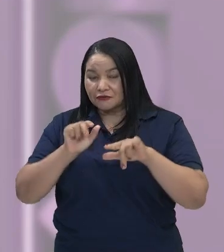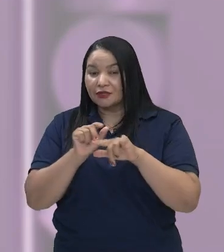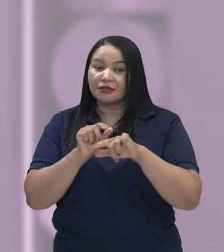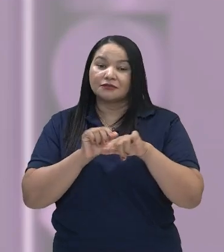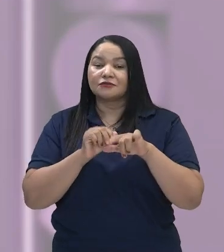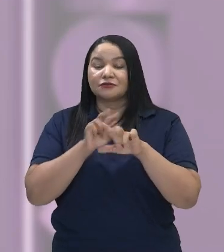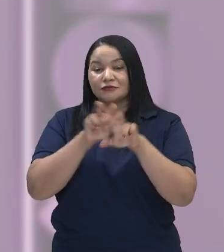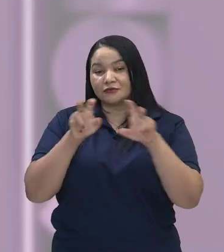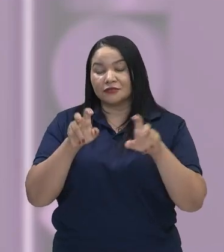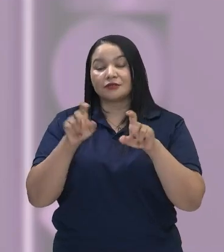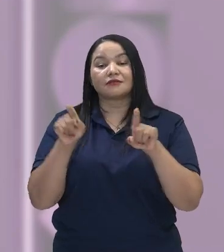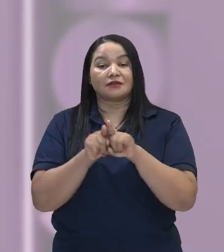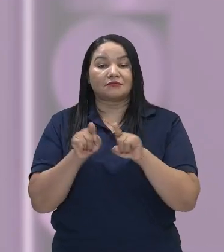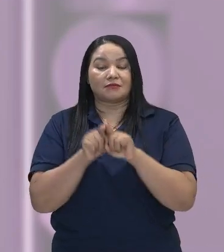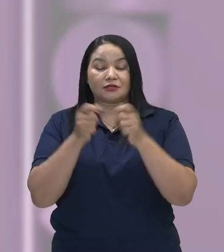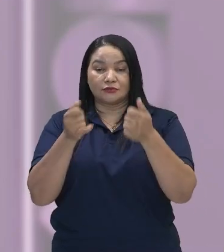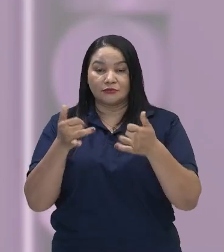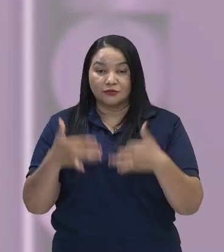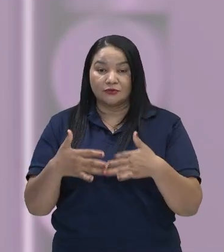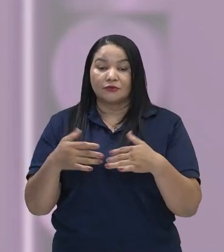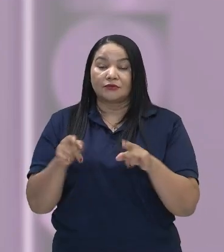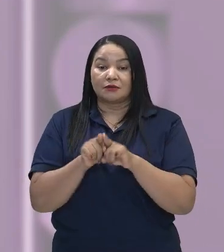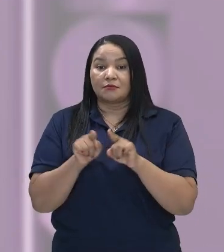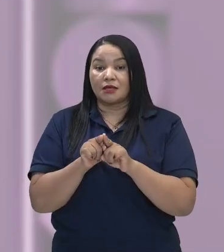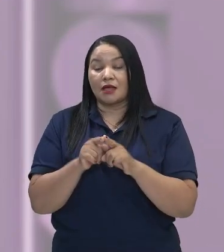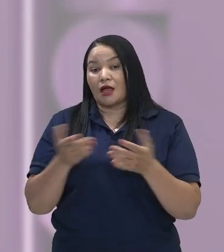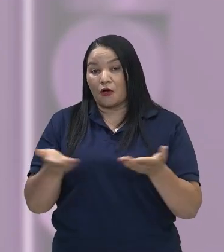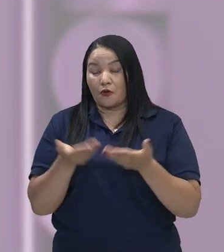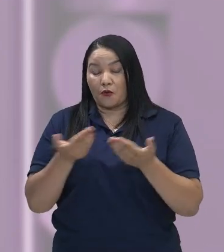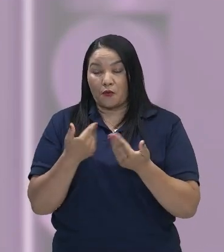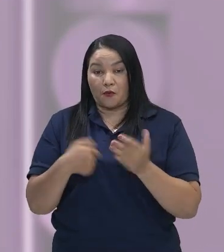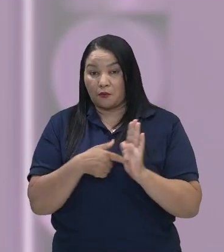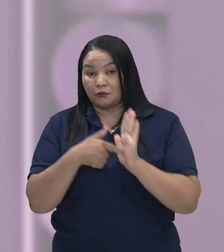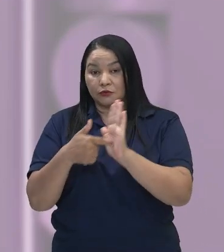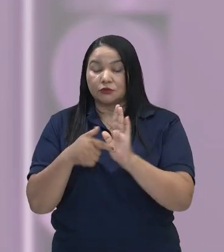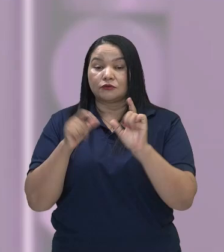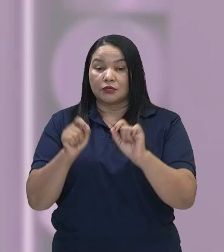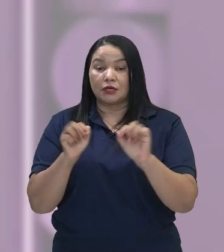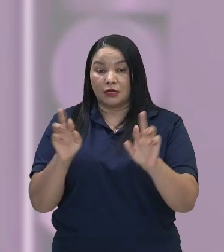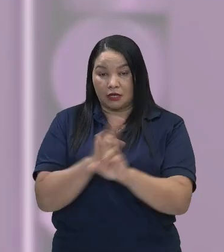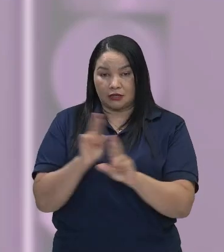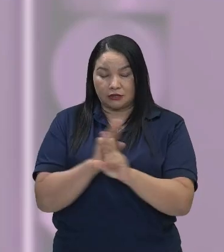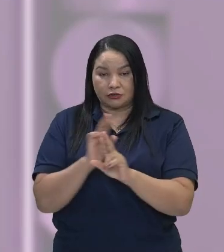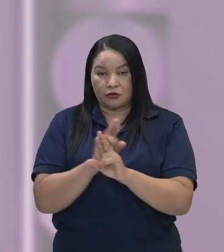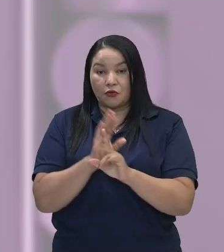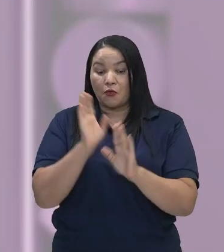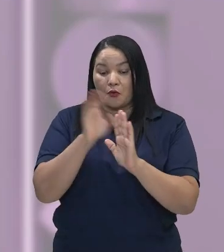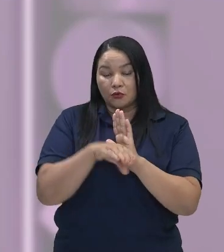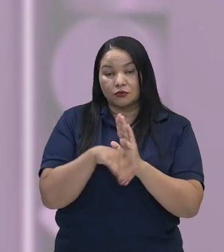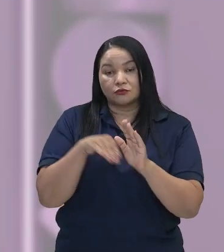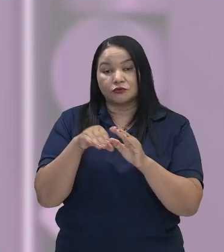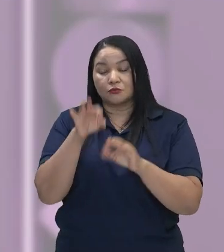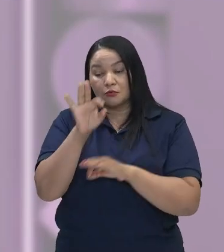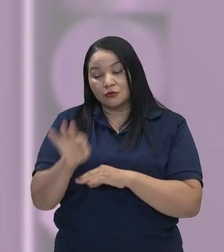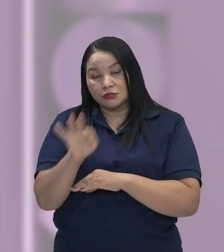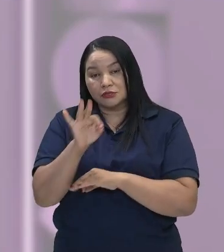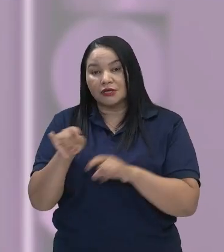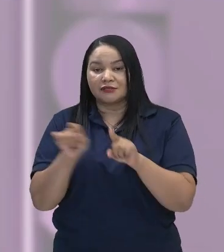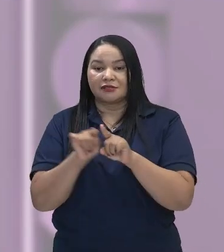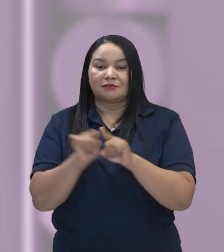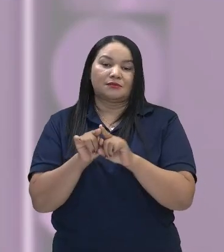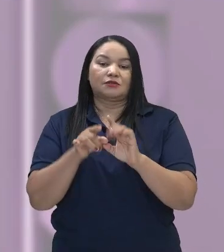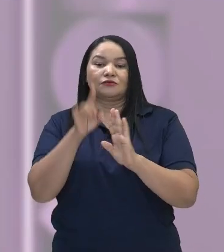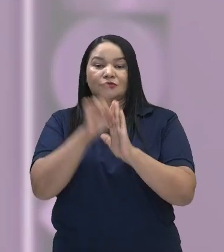vocês, nós queríamos chamá-los a atenção, né, que há uma relação entre o conteúdo de porcentagem, né, e os